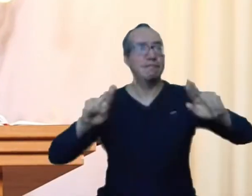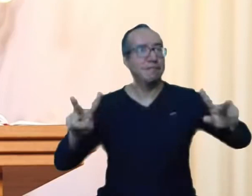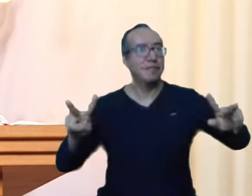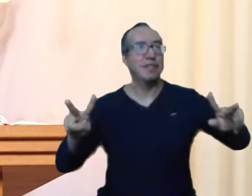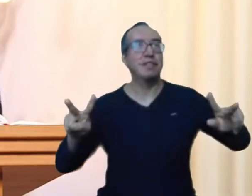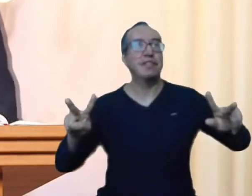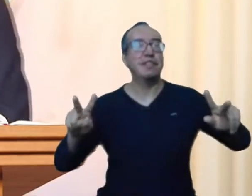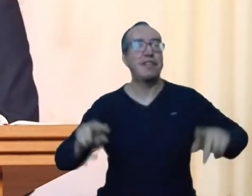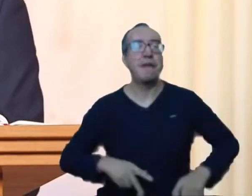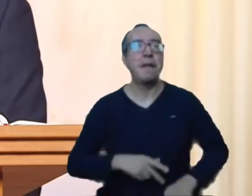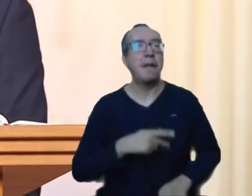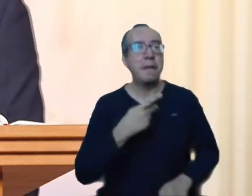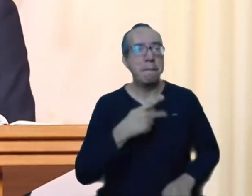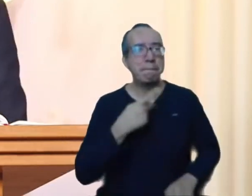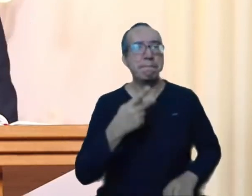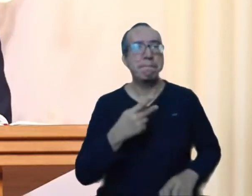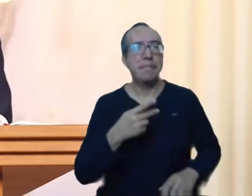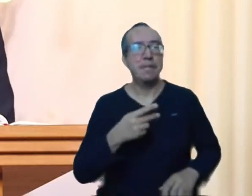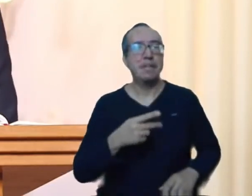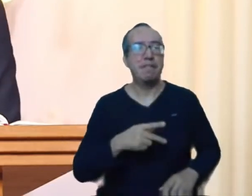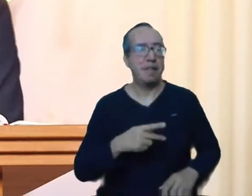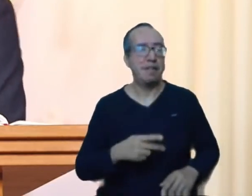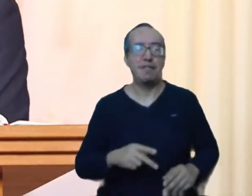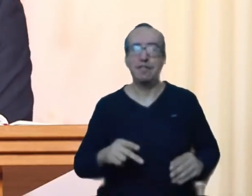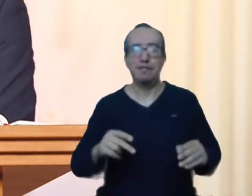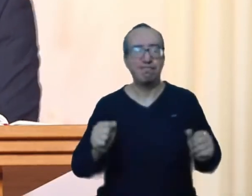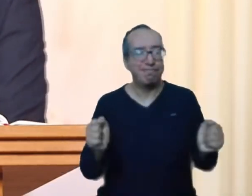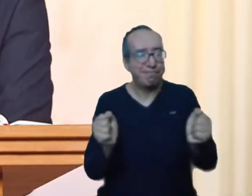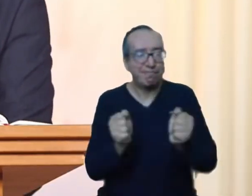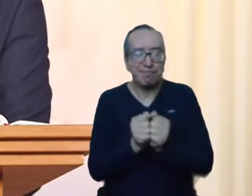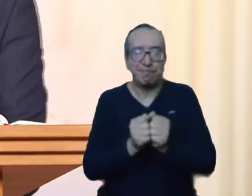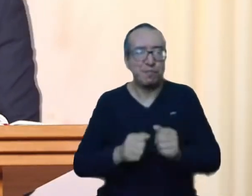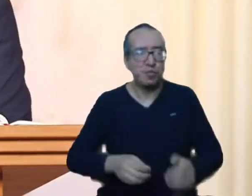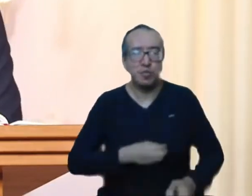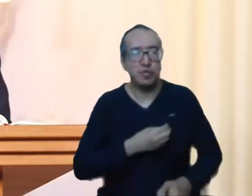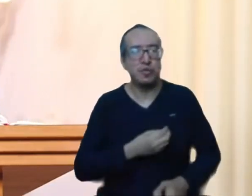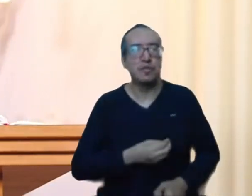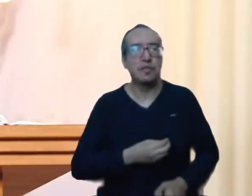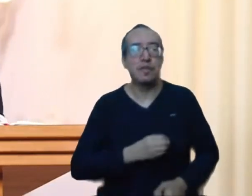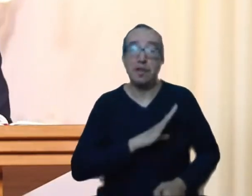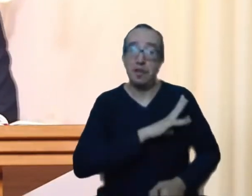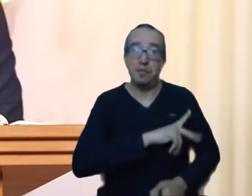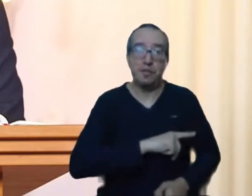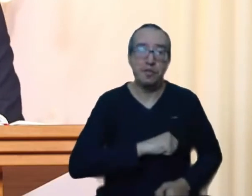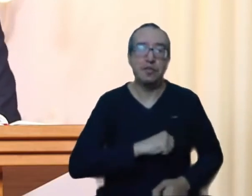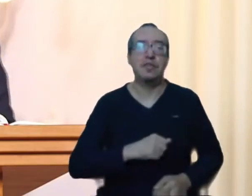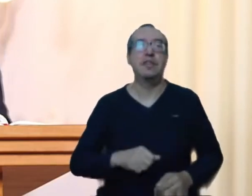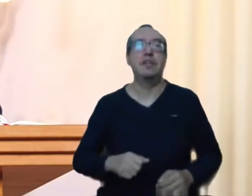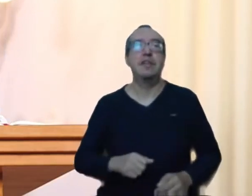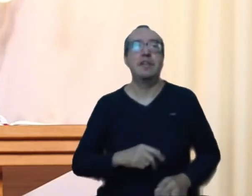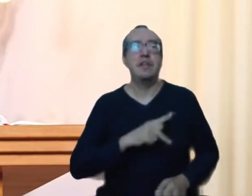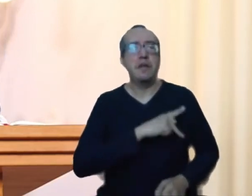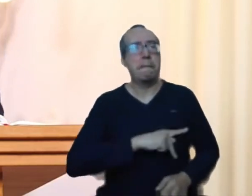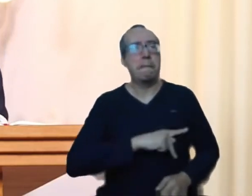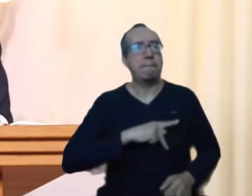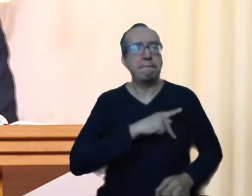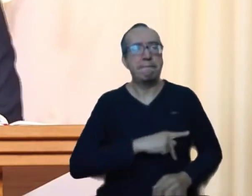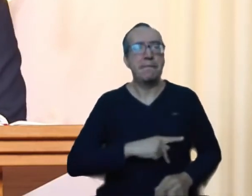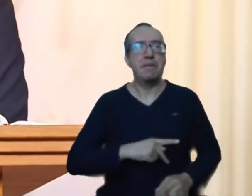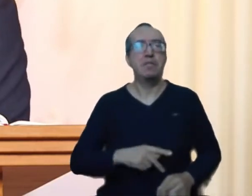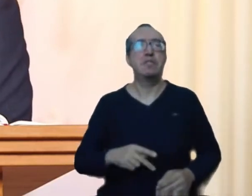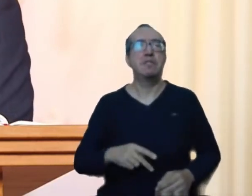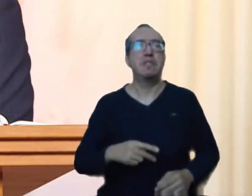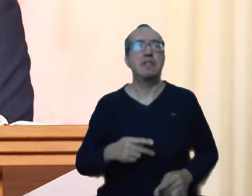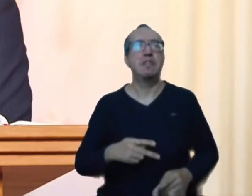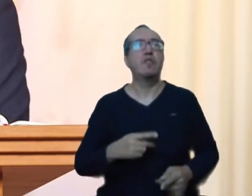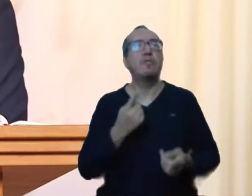sério, se você estivesse no lugar de Paulo, estivesse de caminho para uma outra cidade,